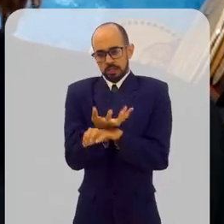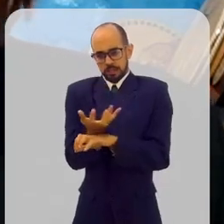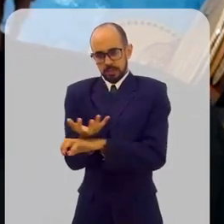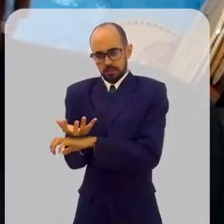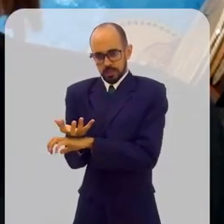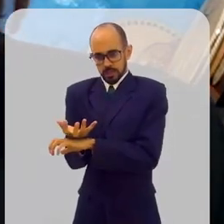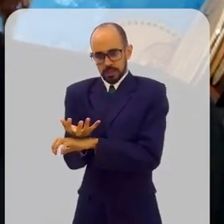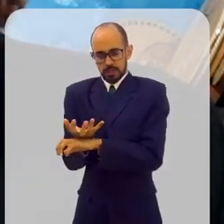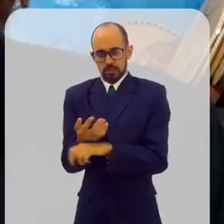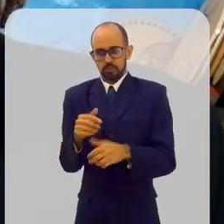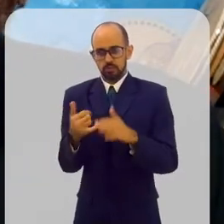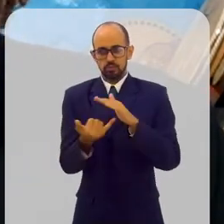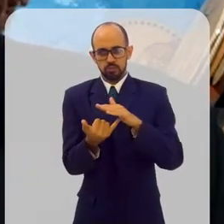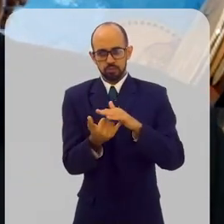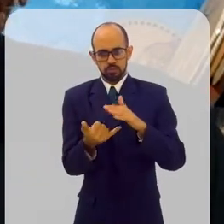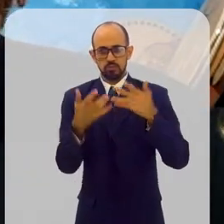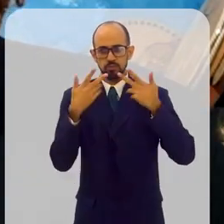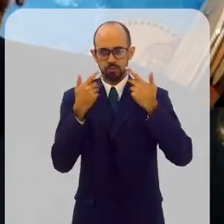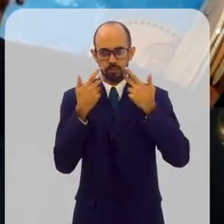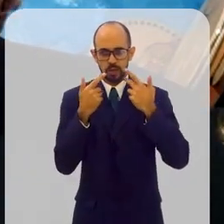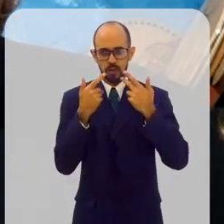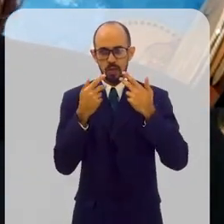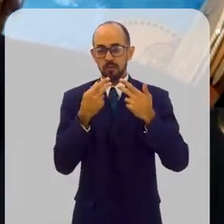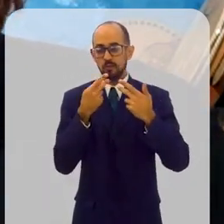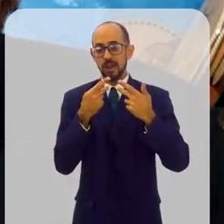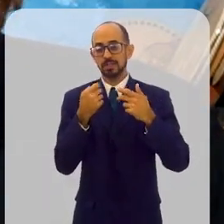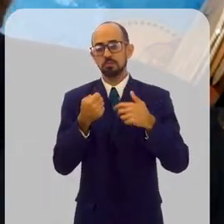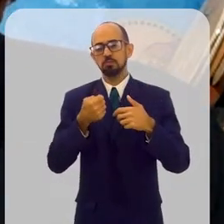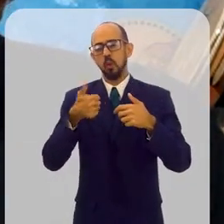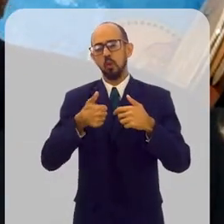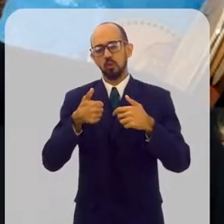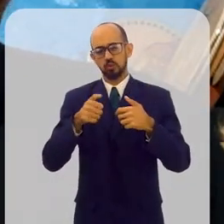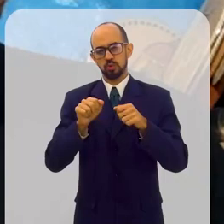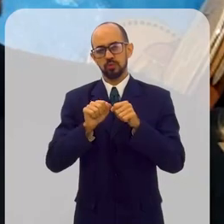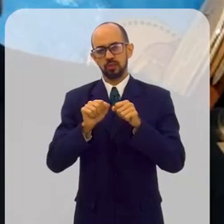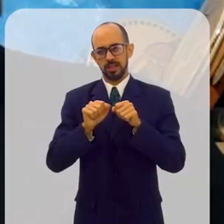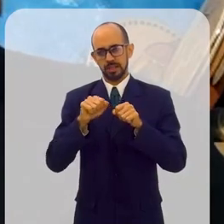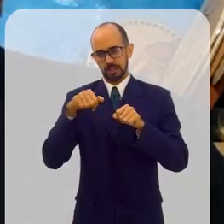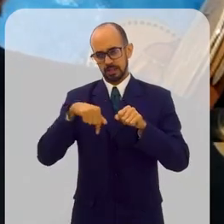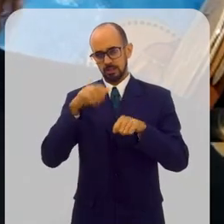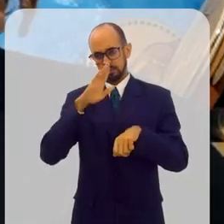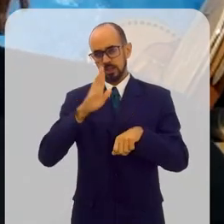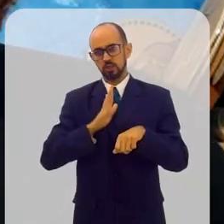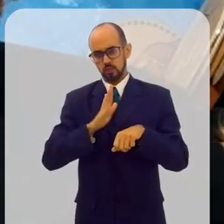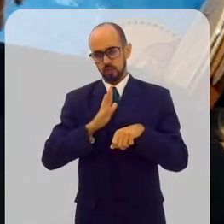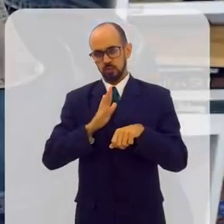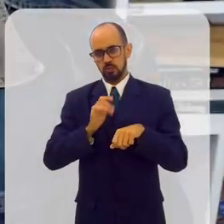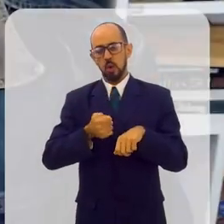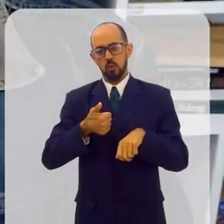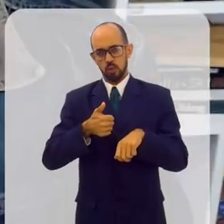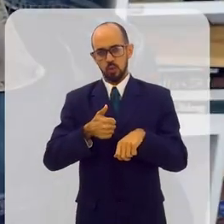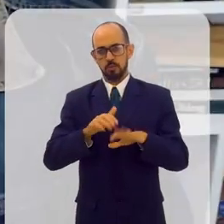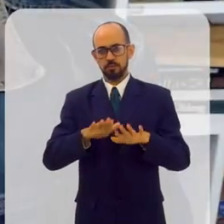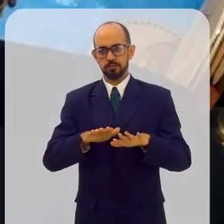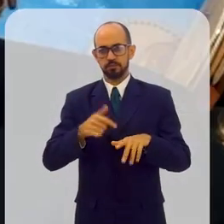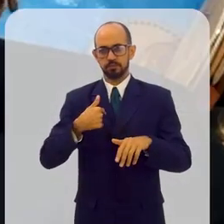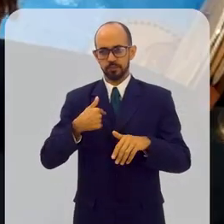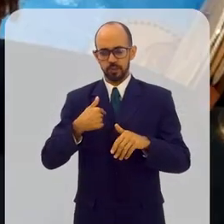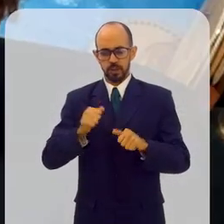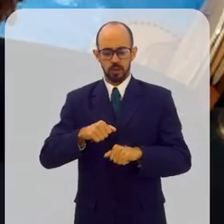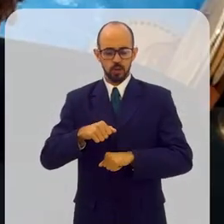teatral ou de outras instituições de teatro, pouco se fala sobre o que a gente produz no Brasil.